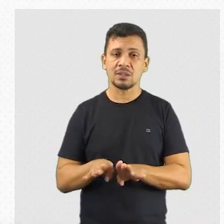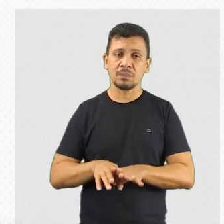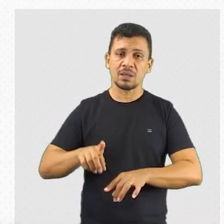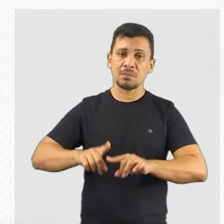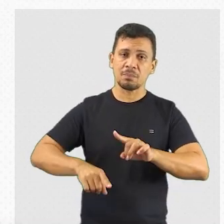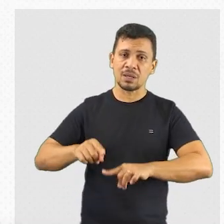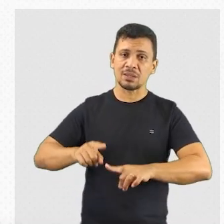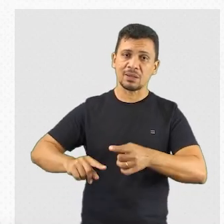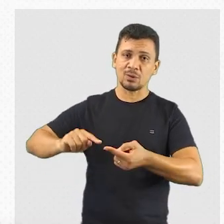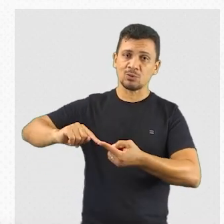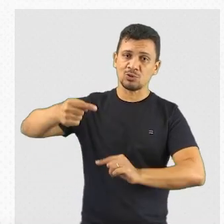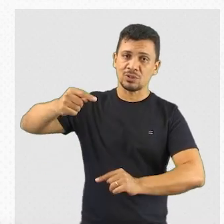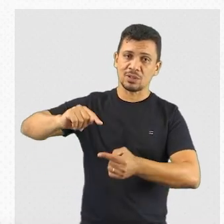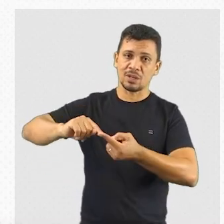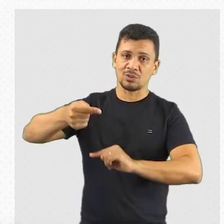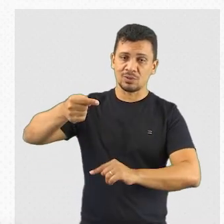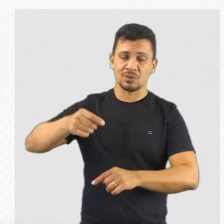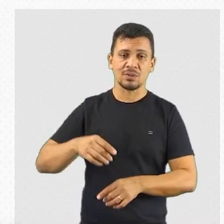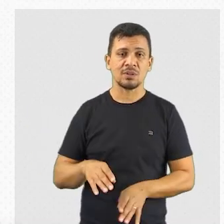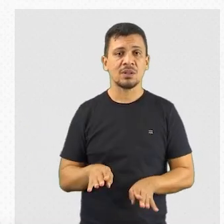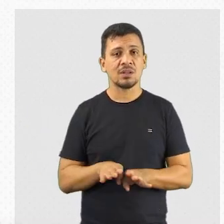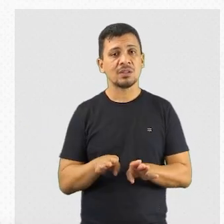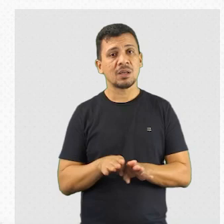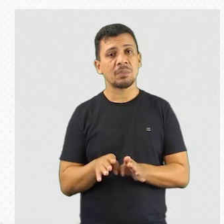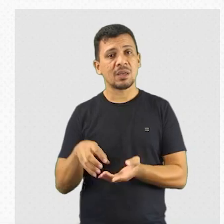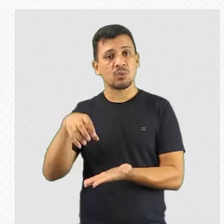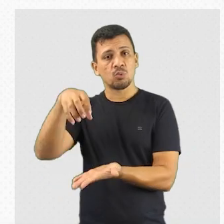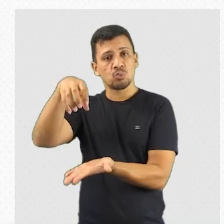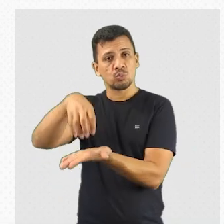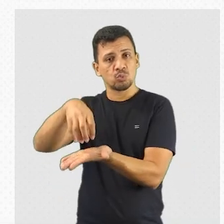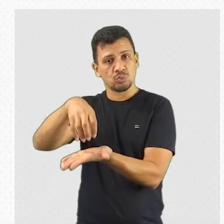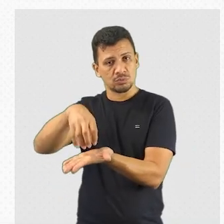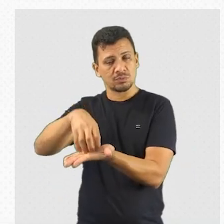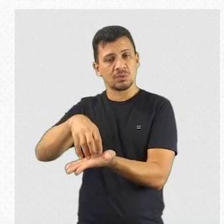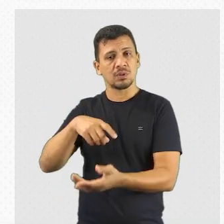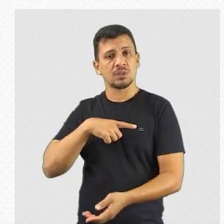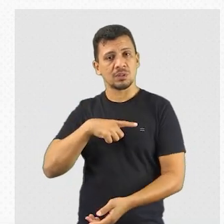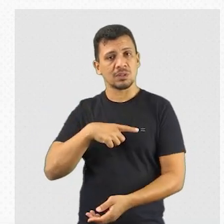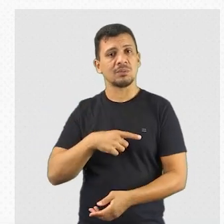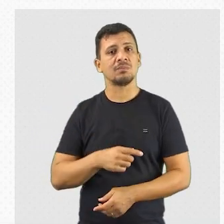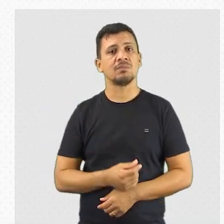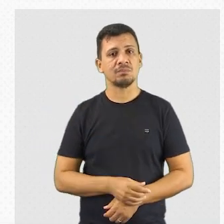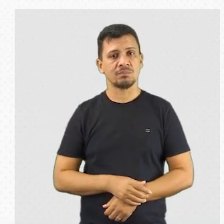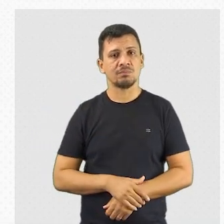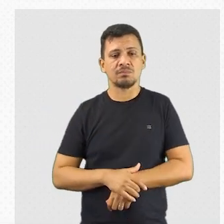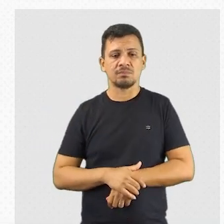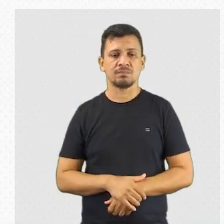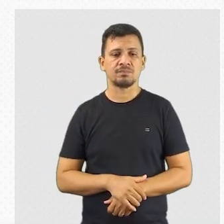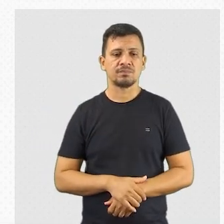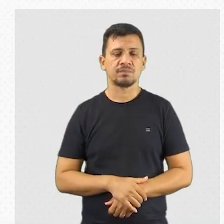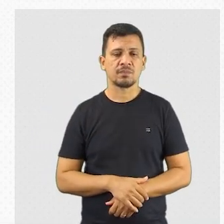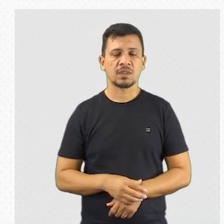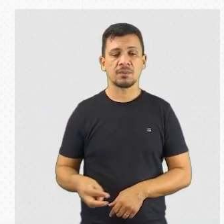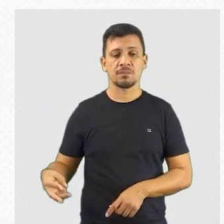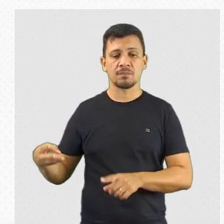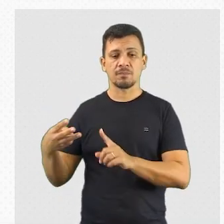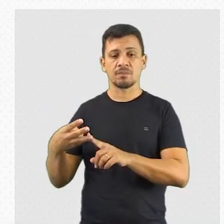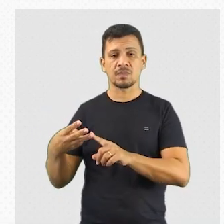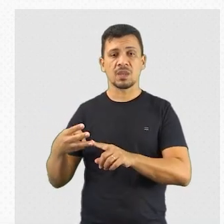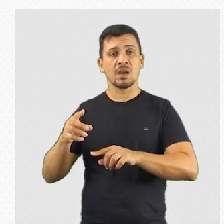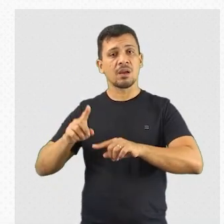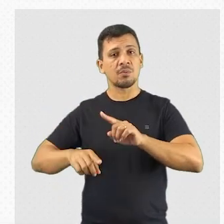das células procariontes, e onde o núcleo está imerso no caso das células eucariontes, tá? E o